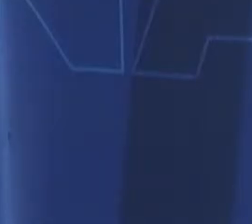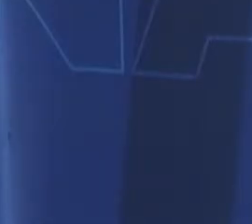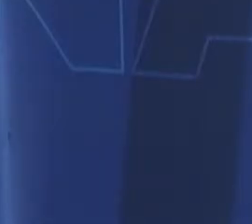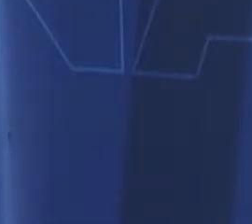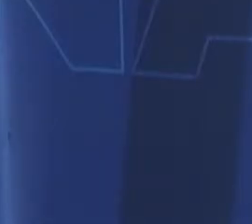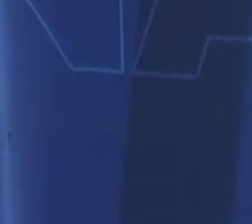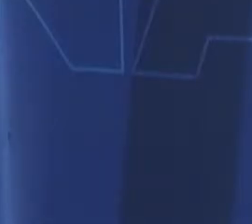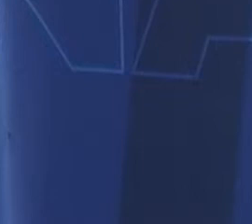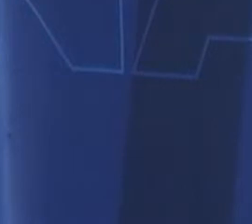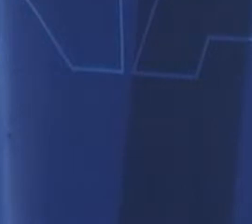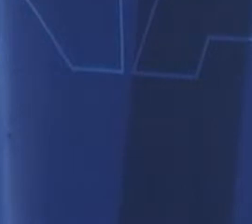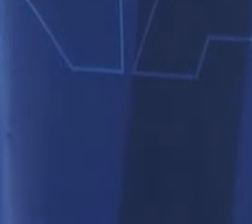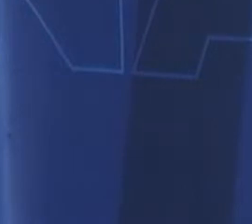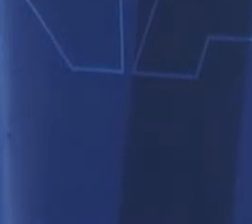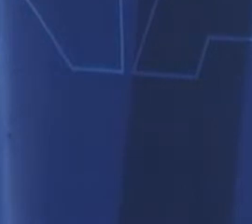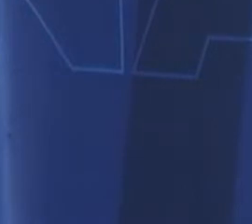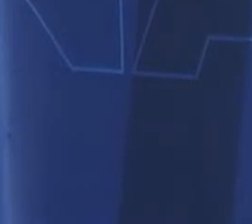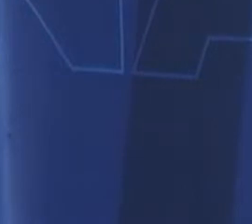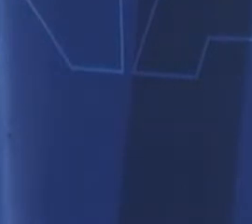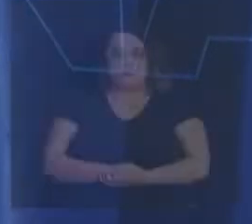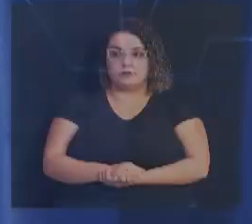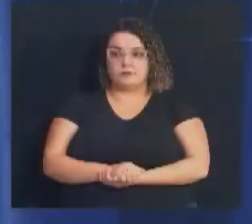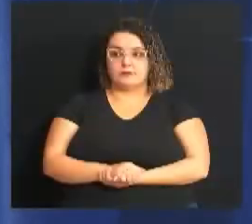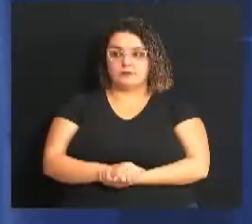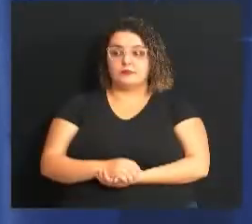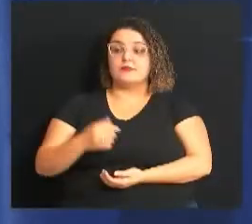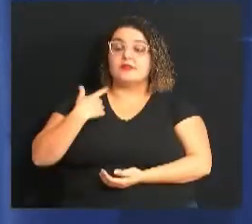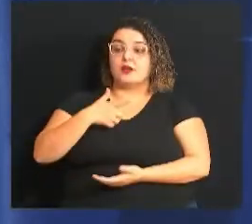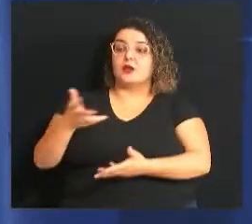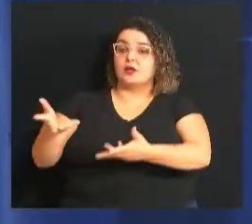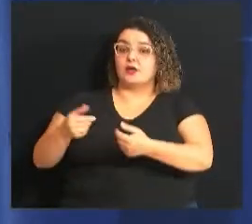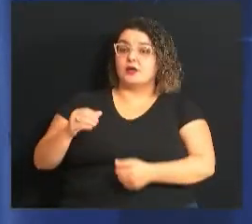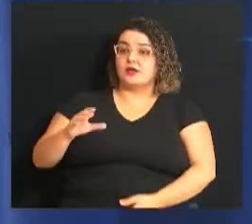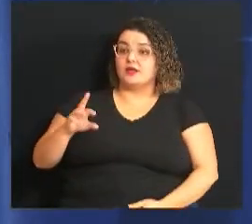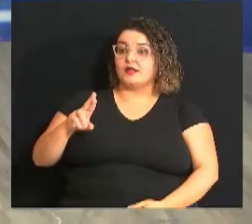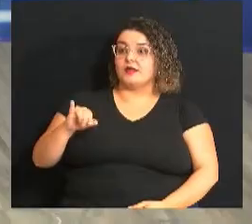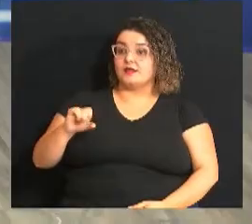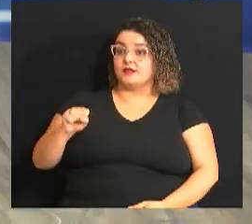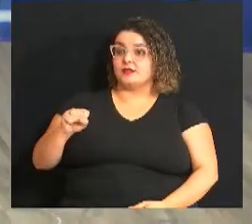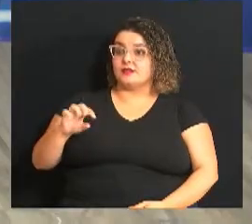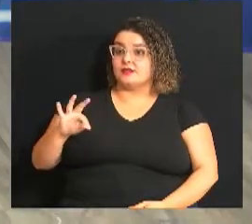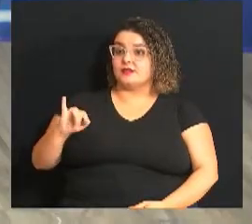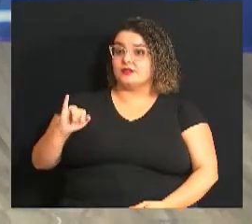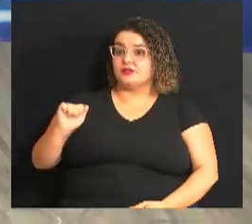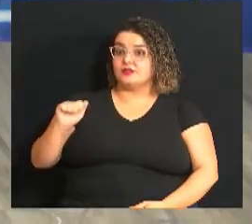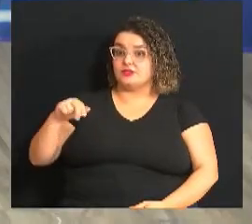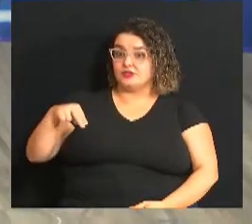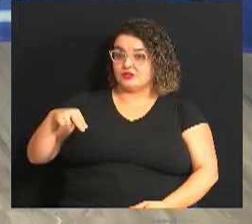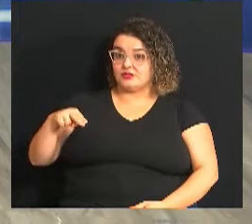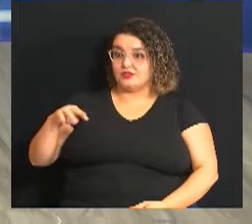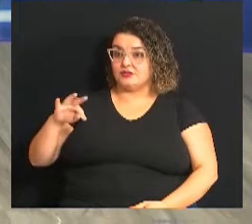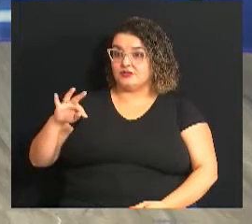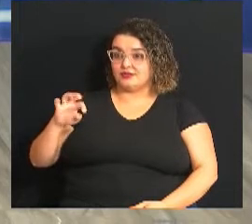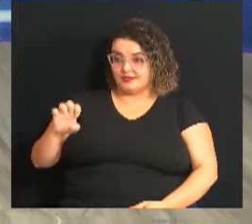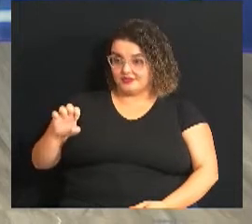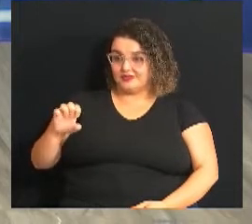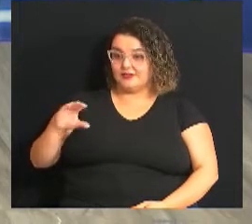A nossa convidada de hoje é a Cristiane Koch, Koch, Cristiane